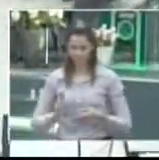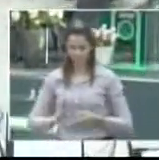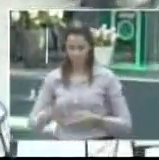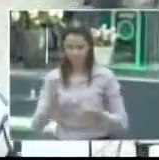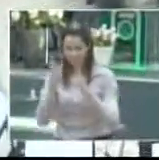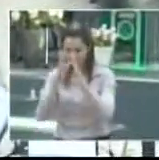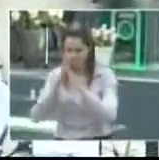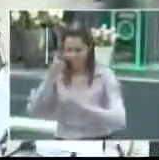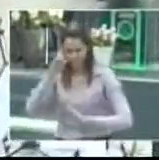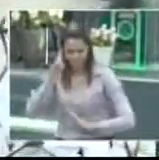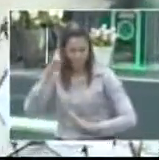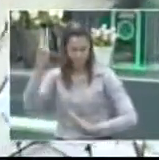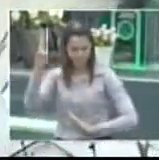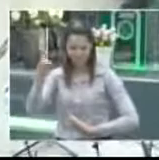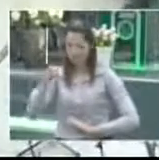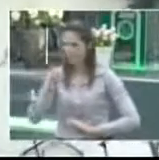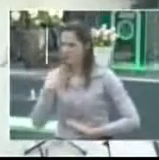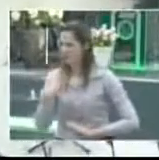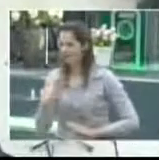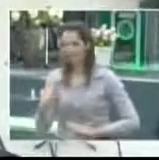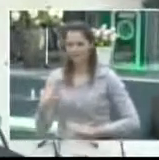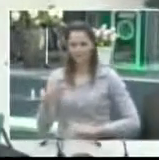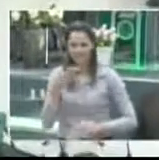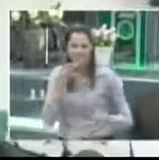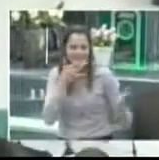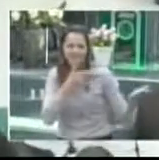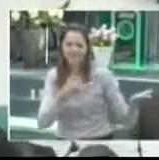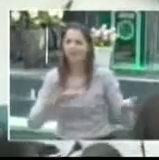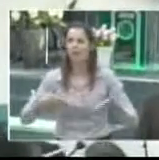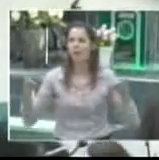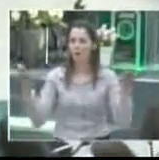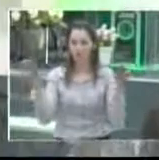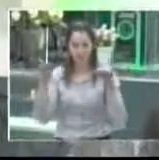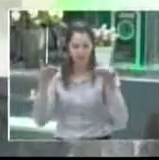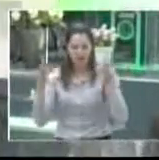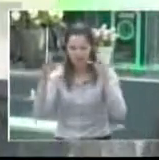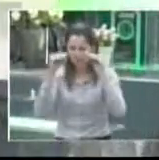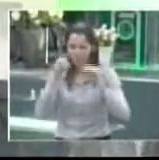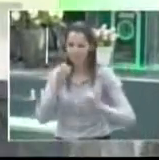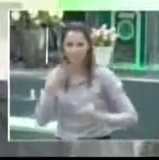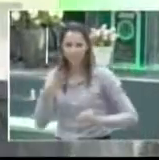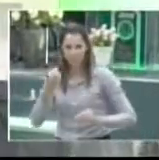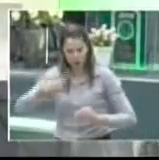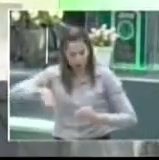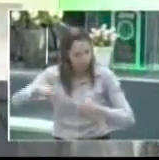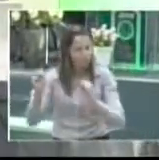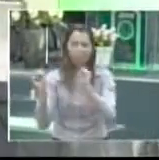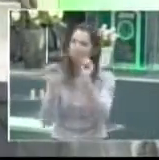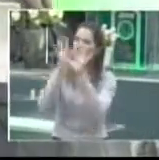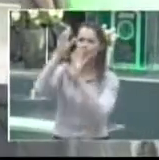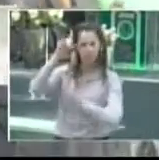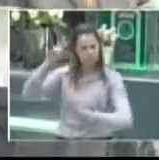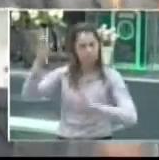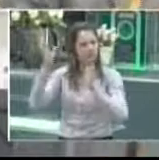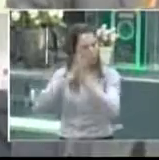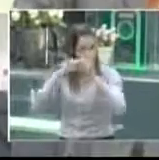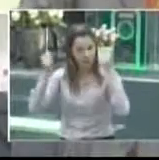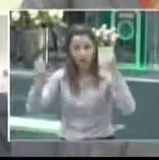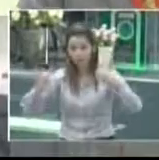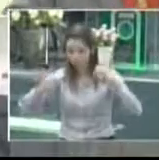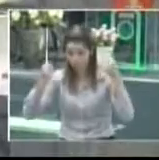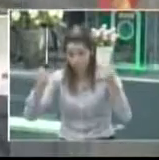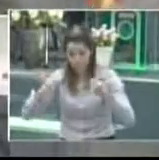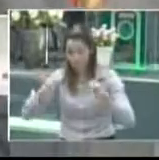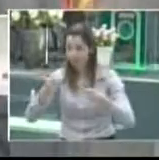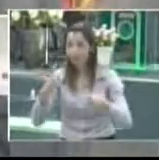nesta noite tão adorável, maravilhosa. Aproveite a oportunidade de glorificar ao Senhor neste dia,